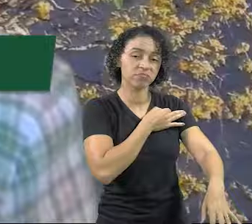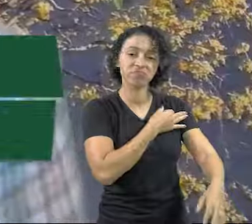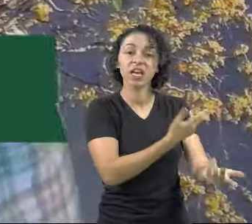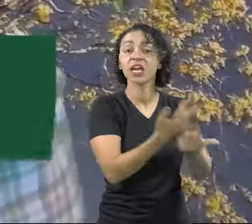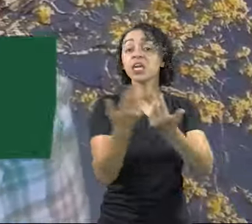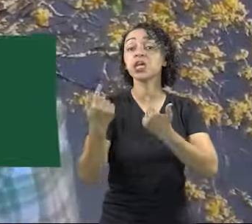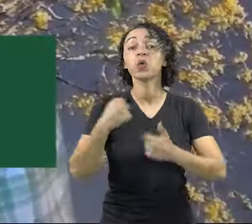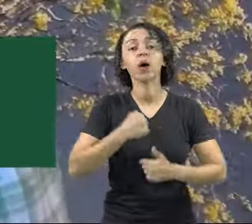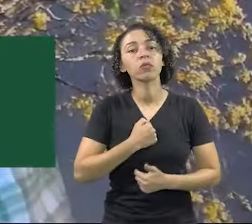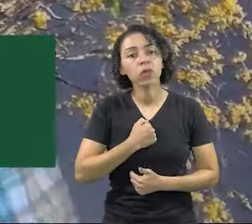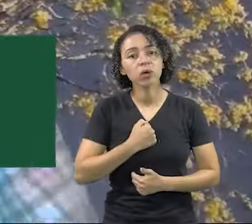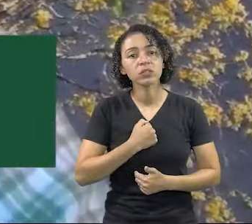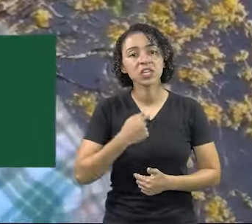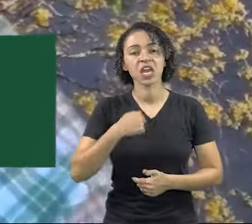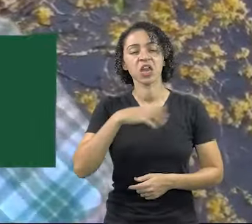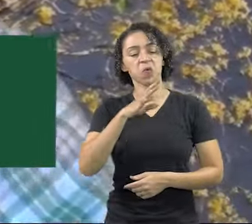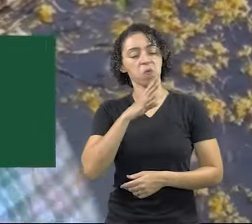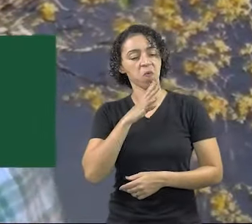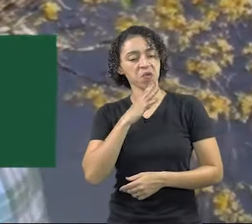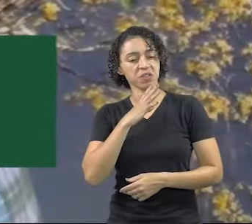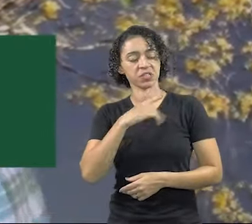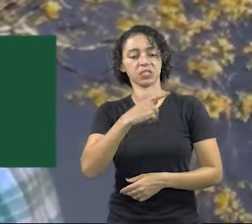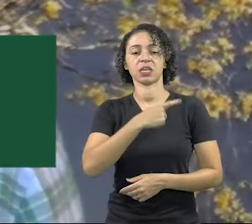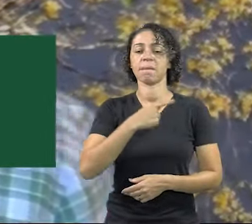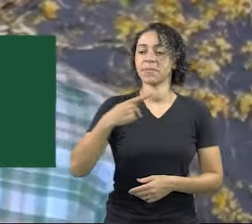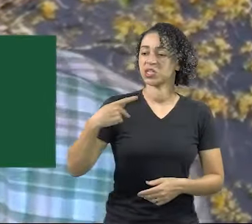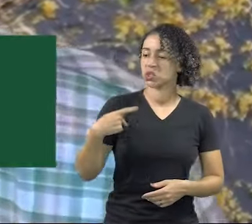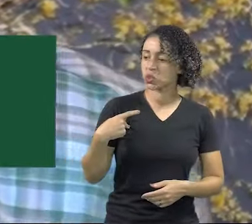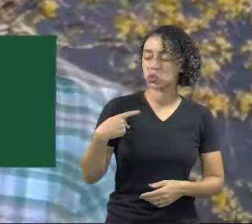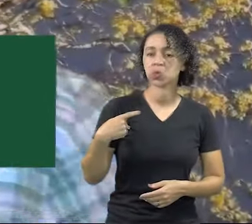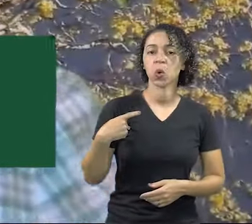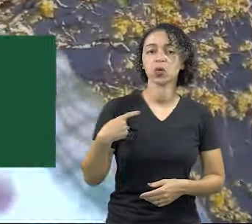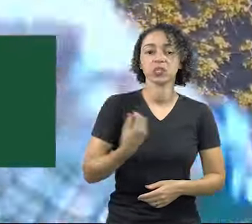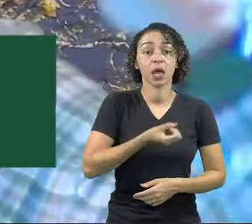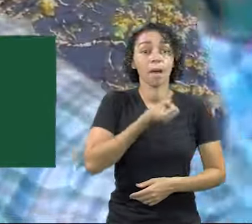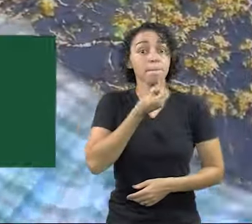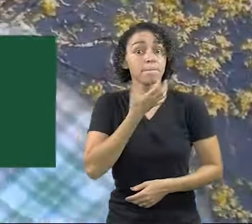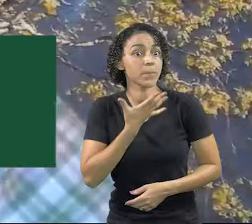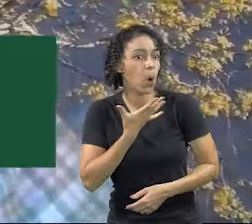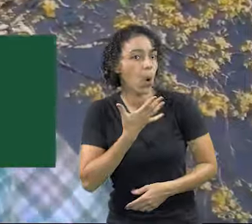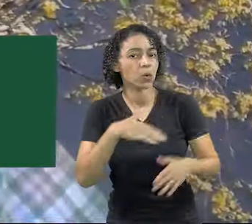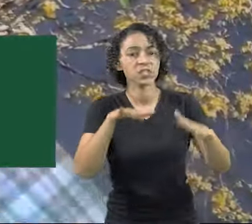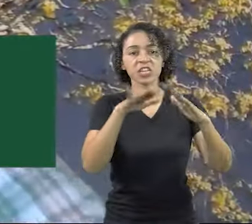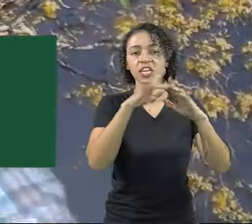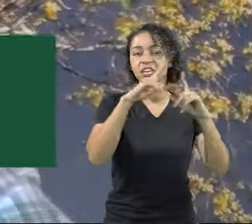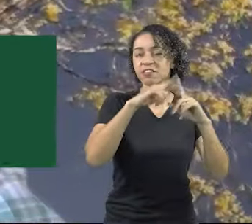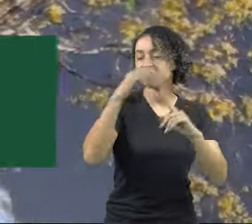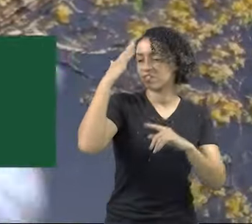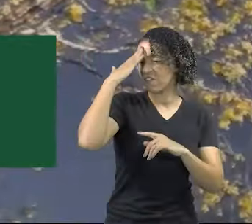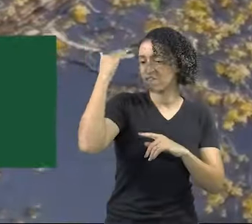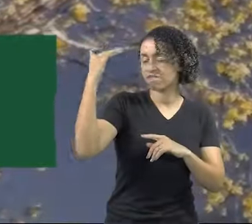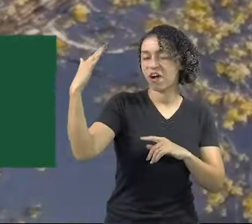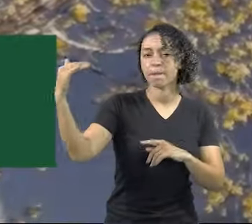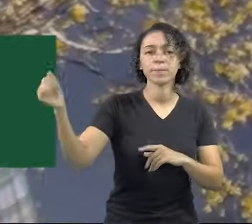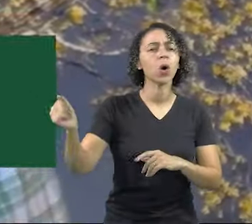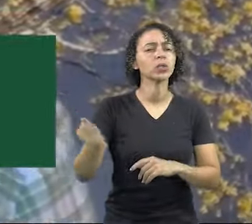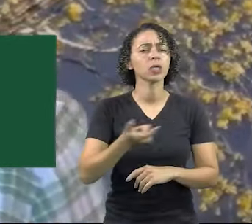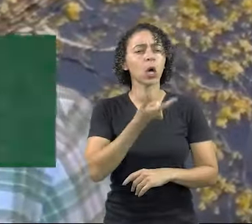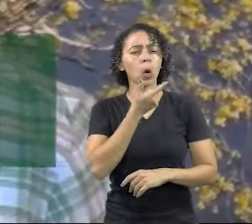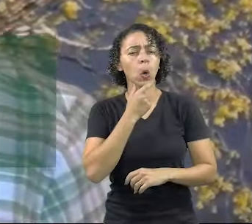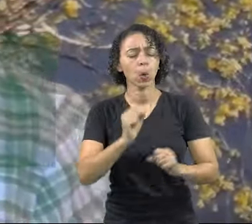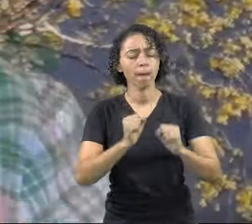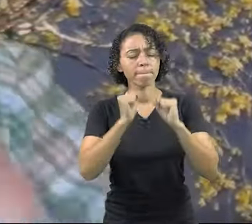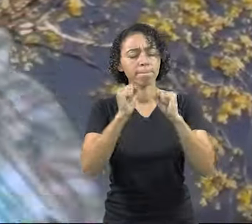coisa somos nós eu conheci muitos pastores autossuficientes igrejas Grandes Homens poderosos na